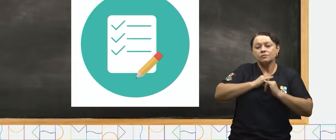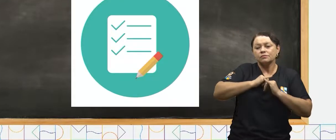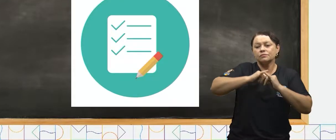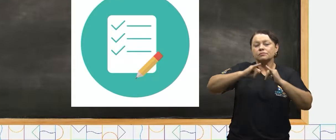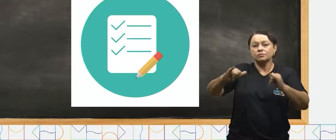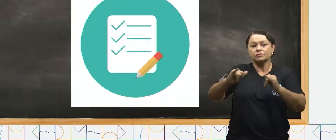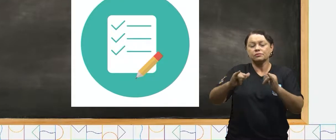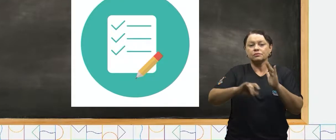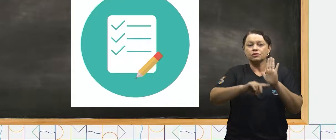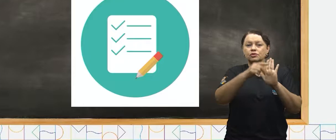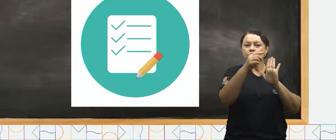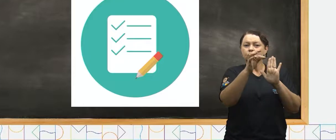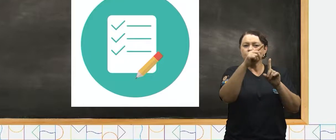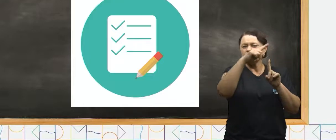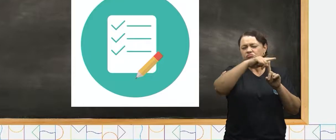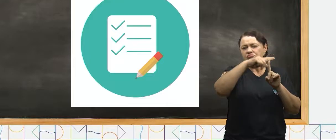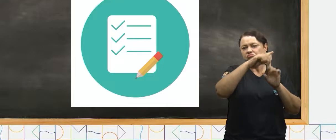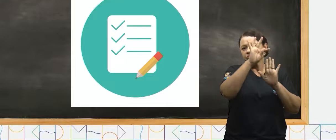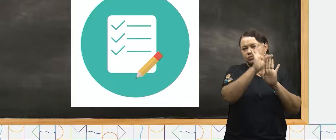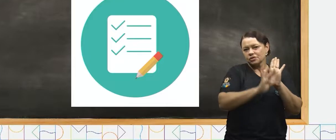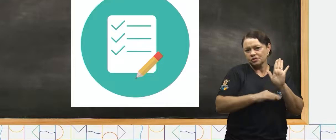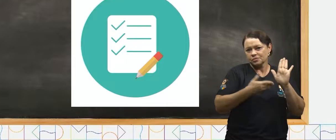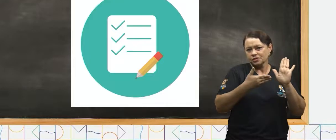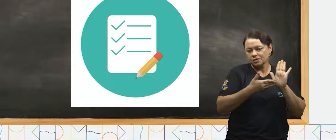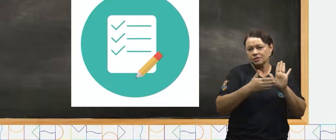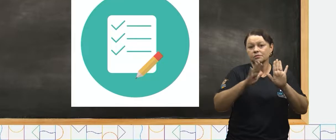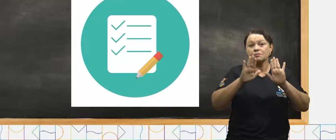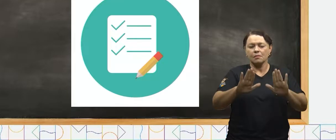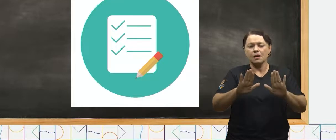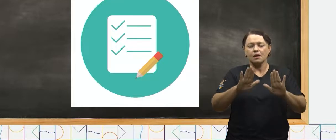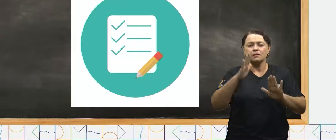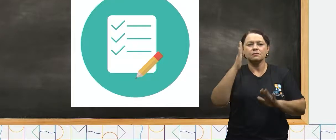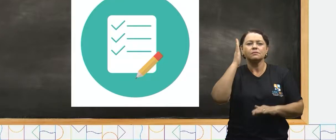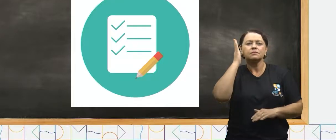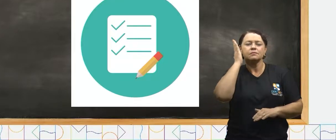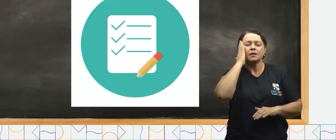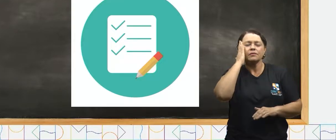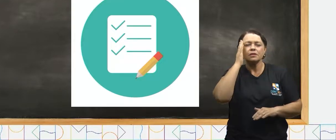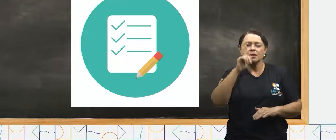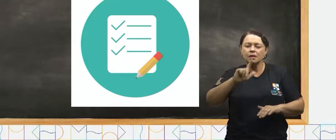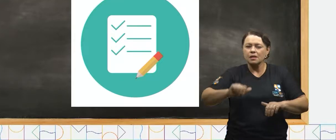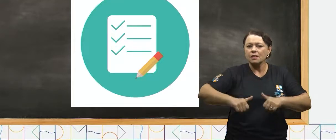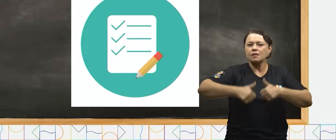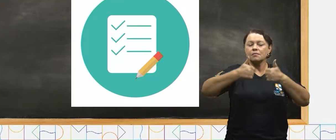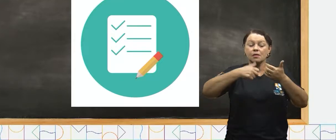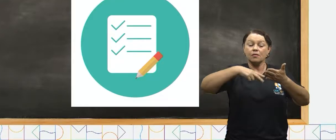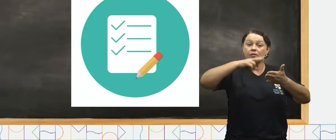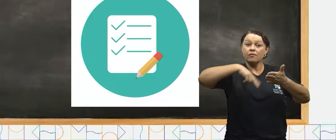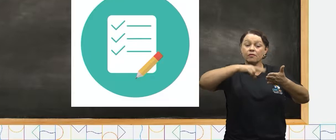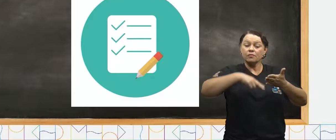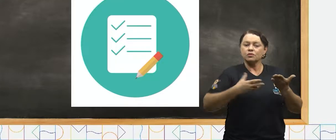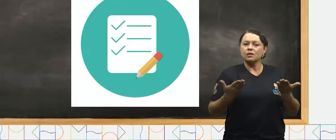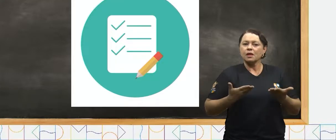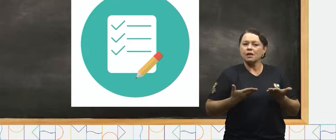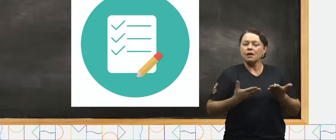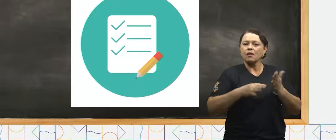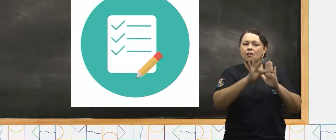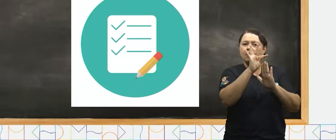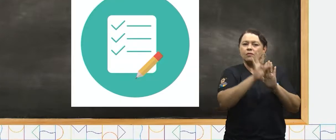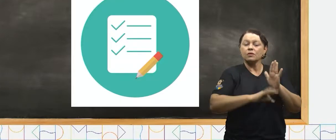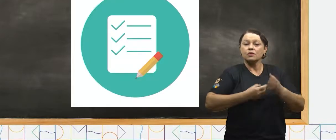gênero textual. Para te ajudar a entender melhor, leremos um trecho de um poema que